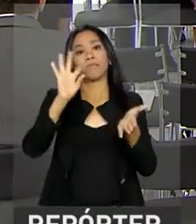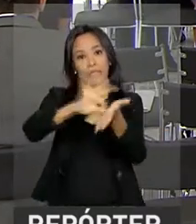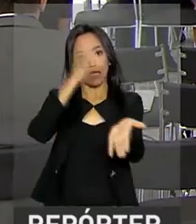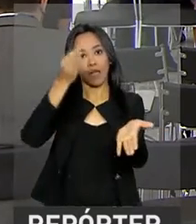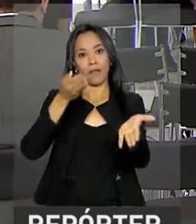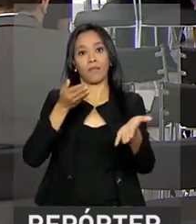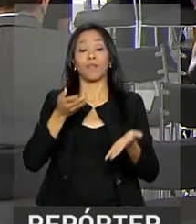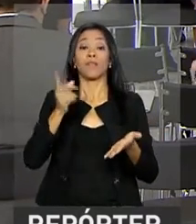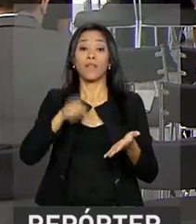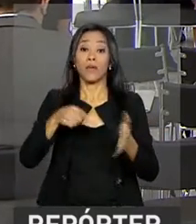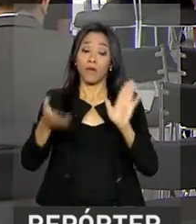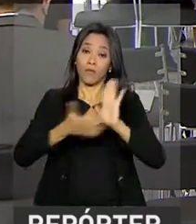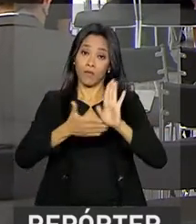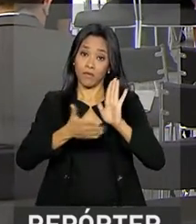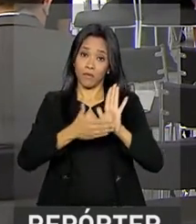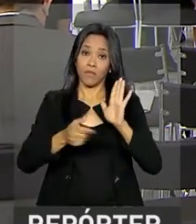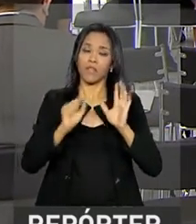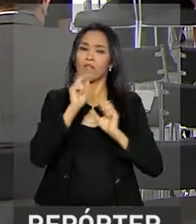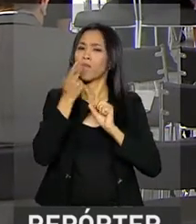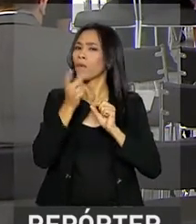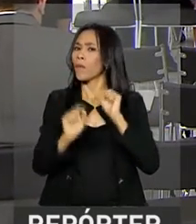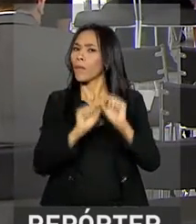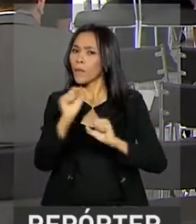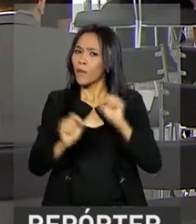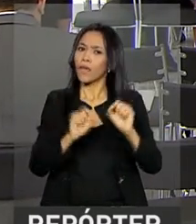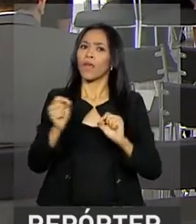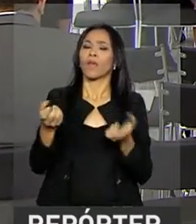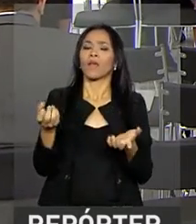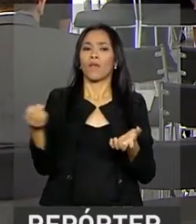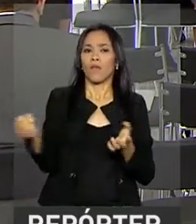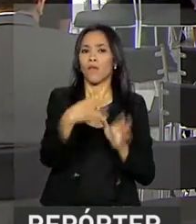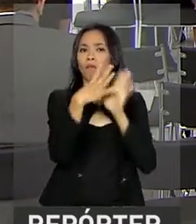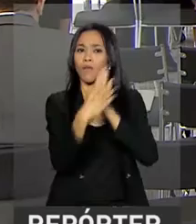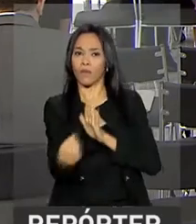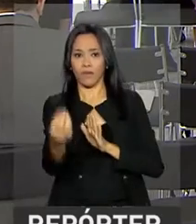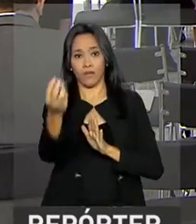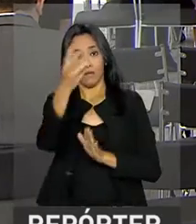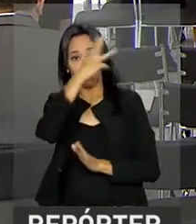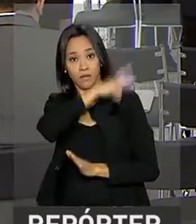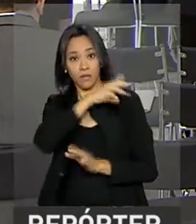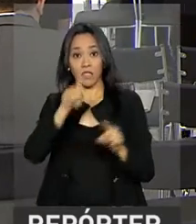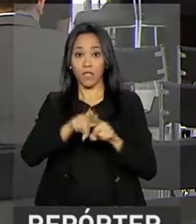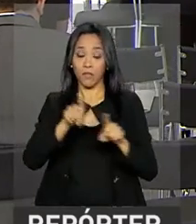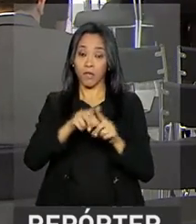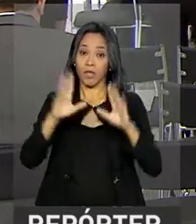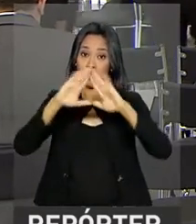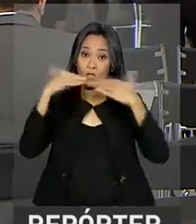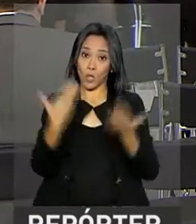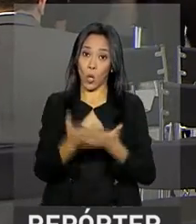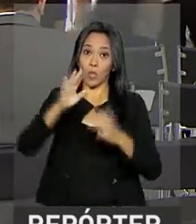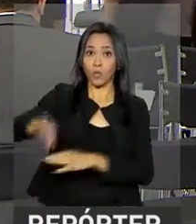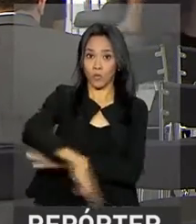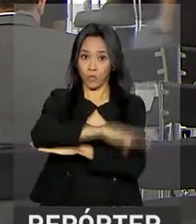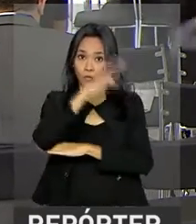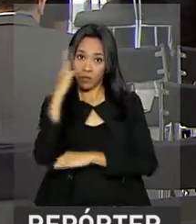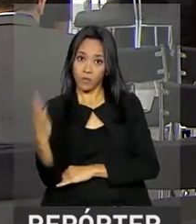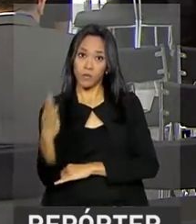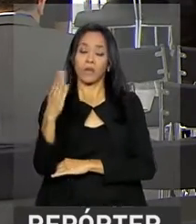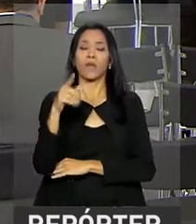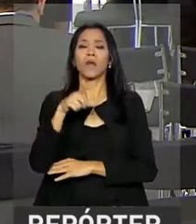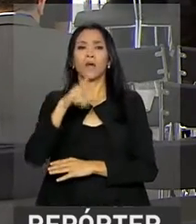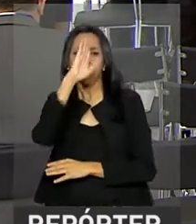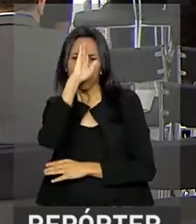uma reformulação no ensino médio e incentiva a adoção do período integral pelas escolas. Tem como